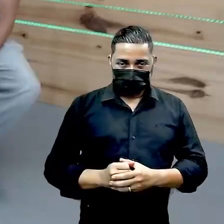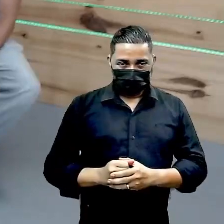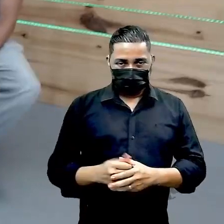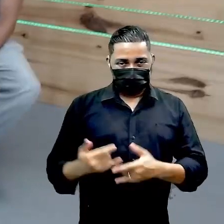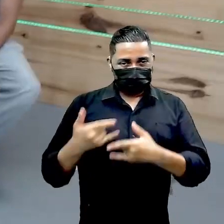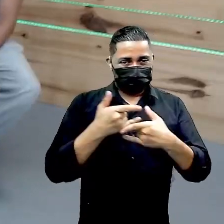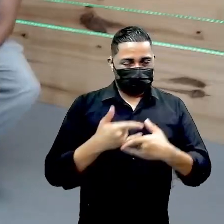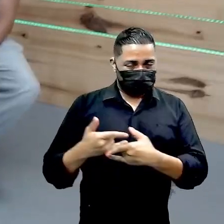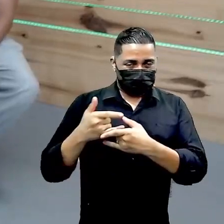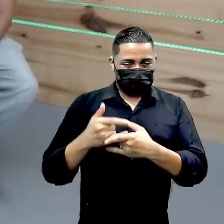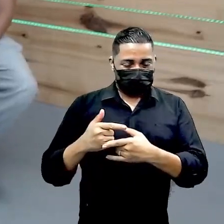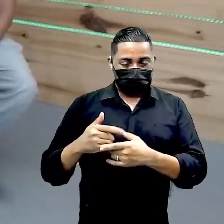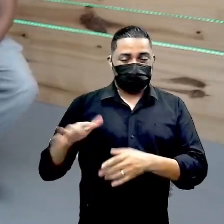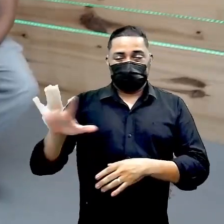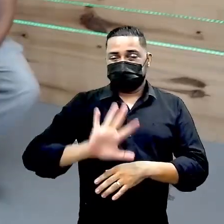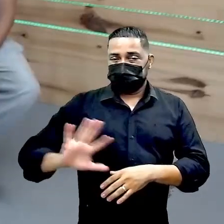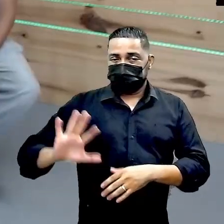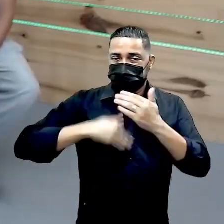de Desenvolvimento.